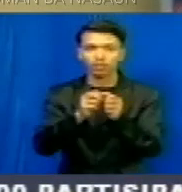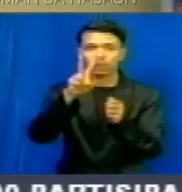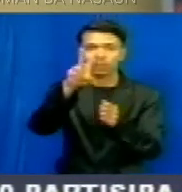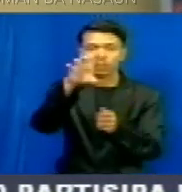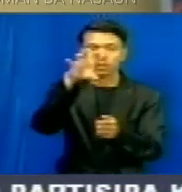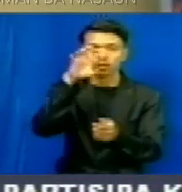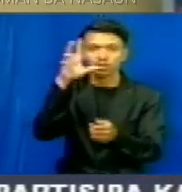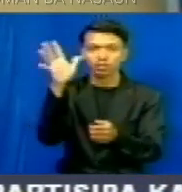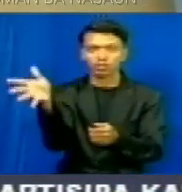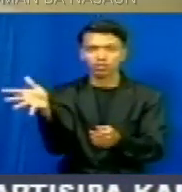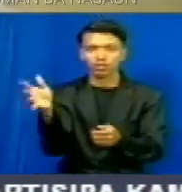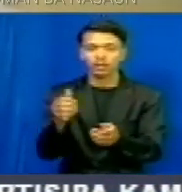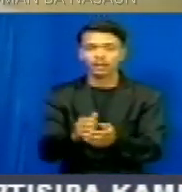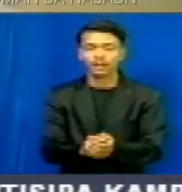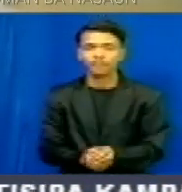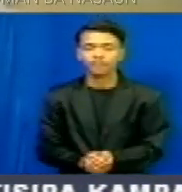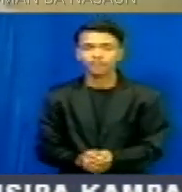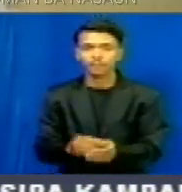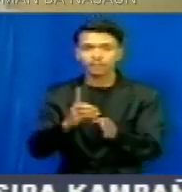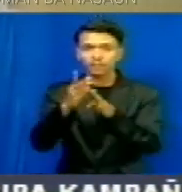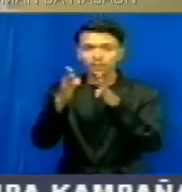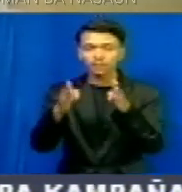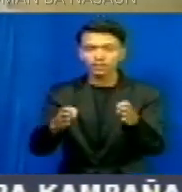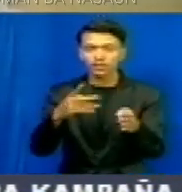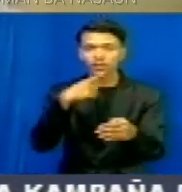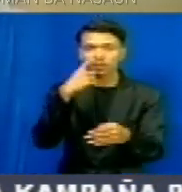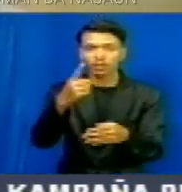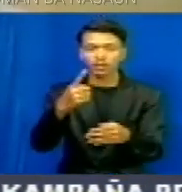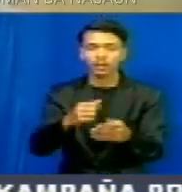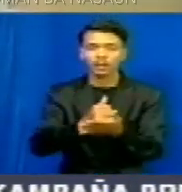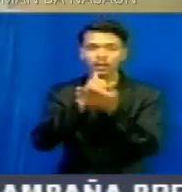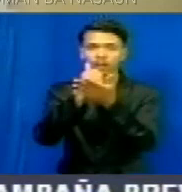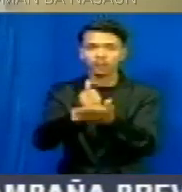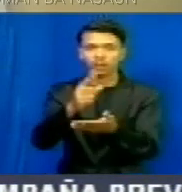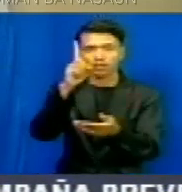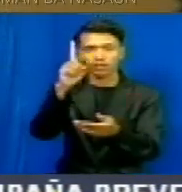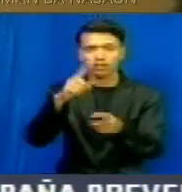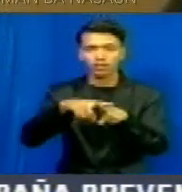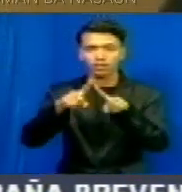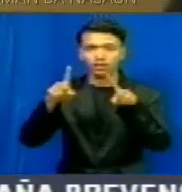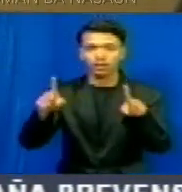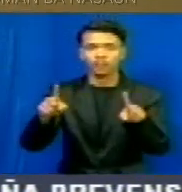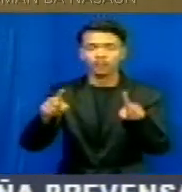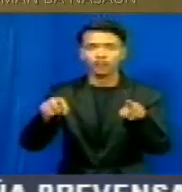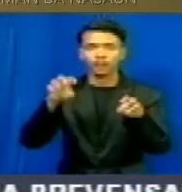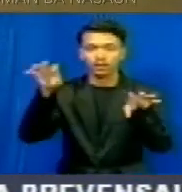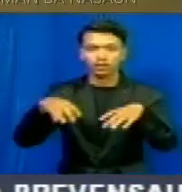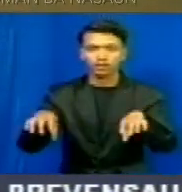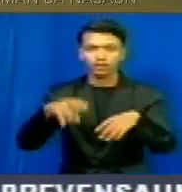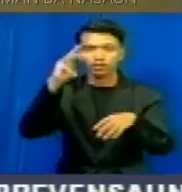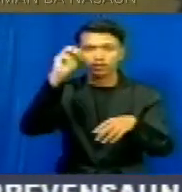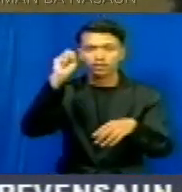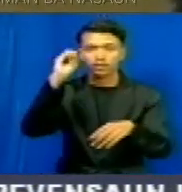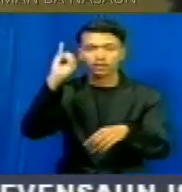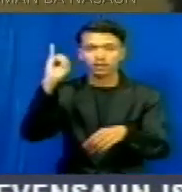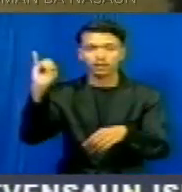dólares americanos. Diretora ne argumenta, mas que apoio ne da lidere, mas bem, Centro Solidariedade Social